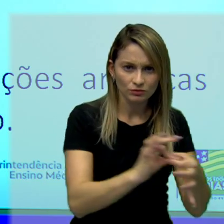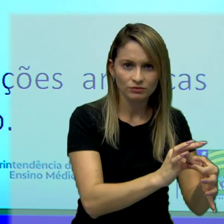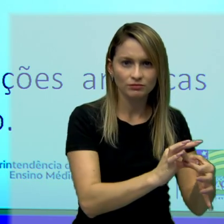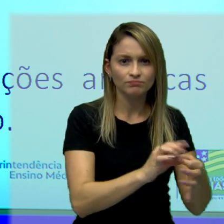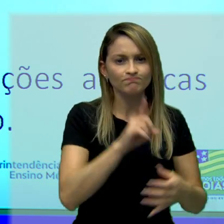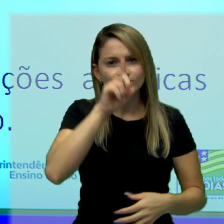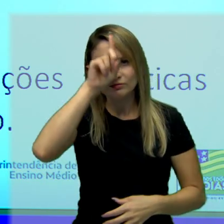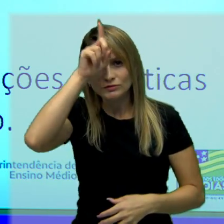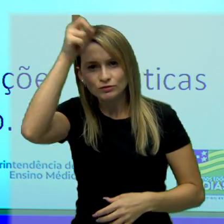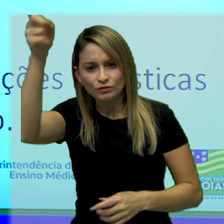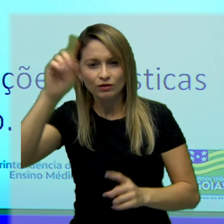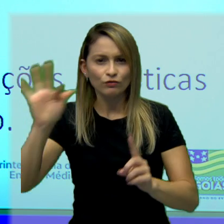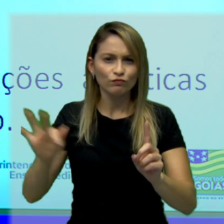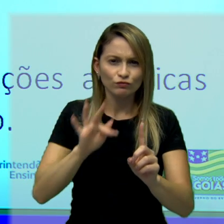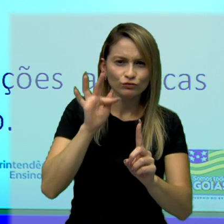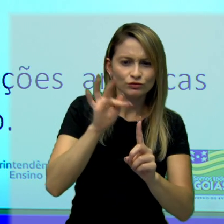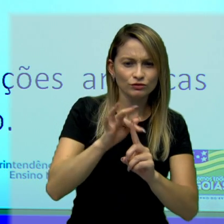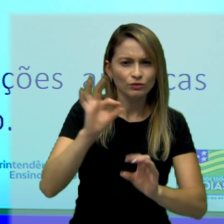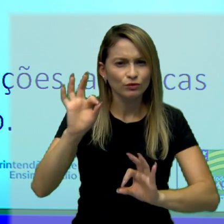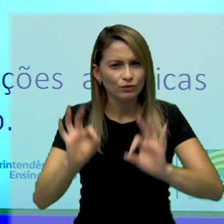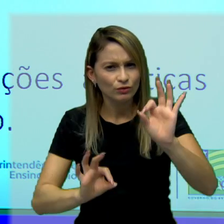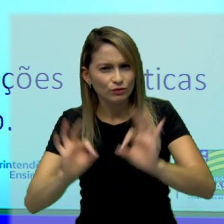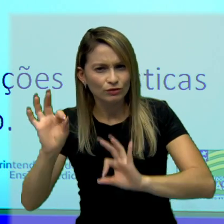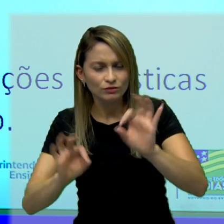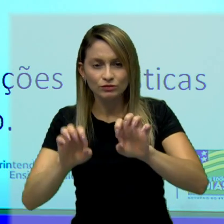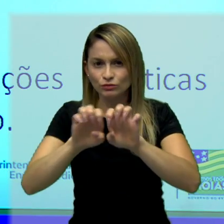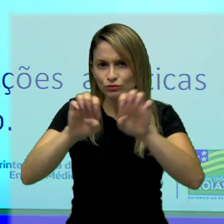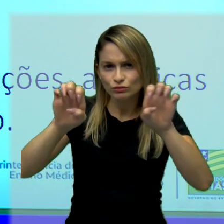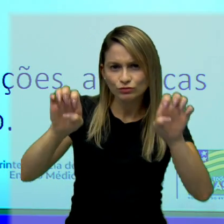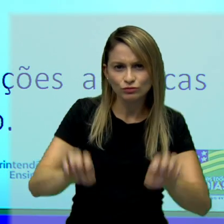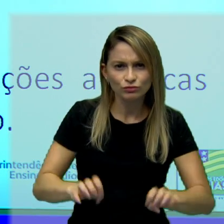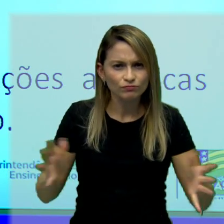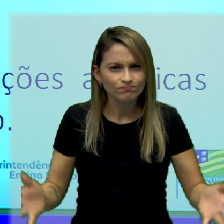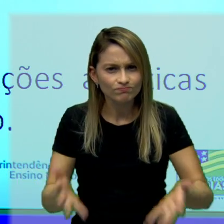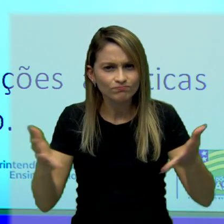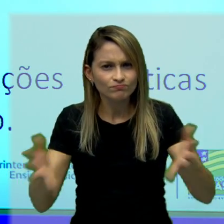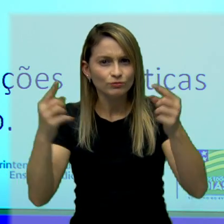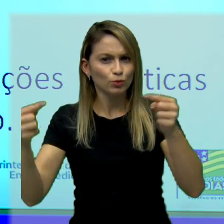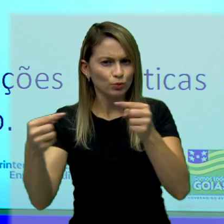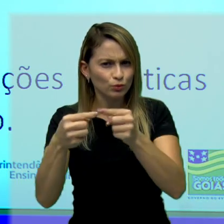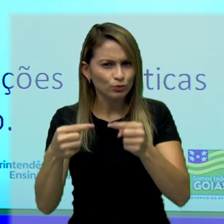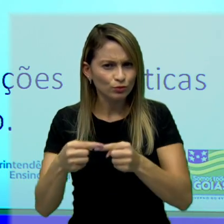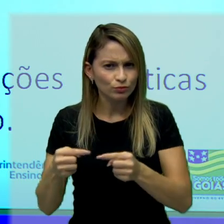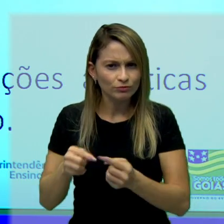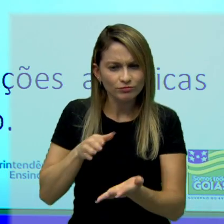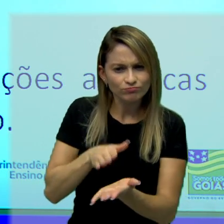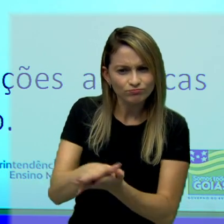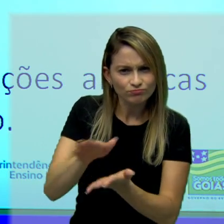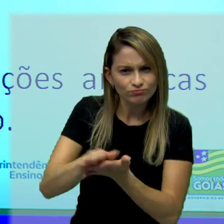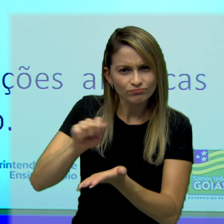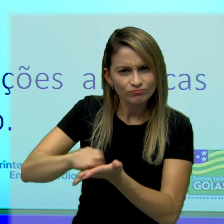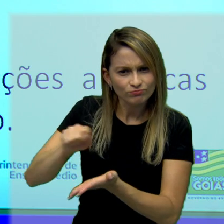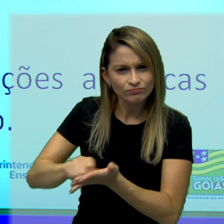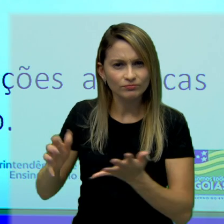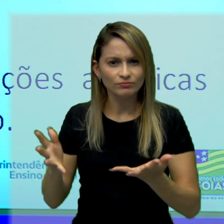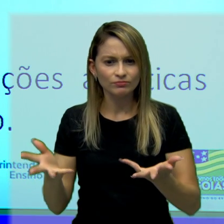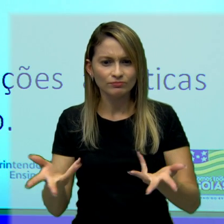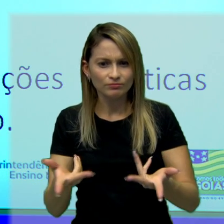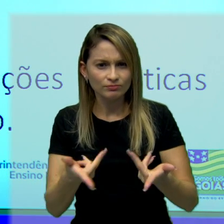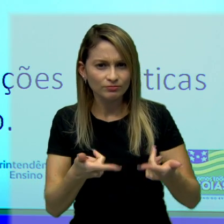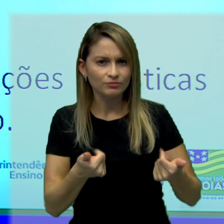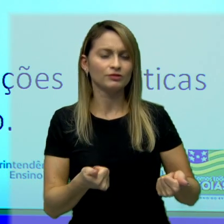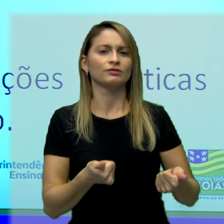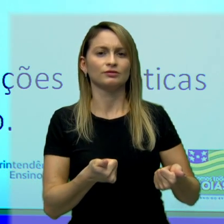mediante a natureza, função, organização, estrutura das manifestações, de acordo com as condições de produção e